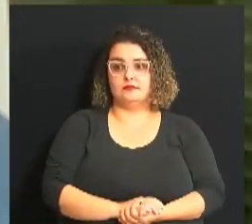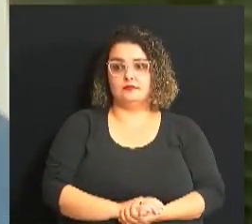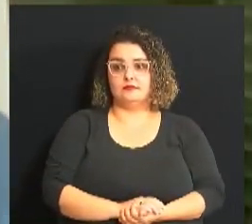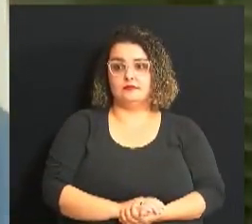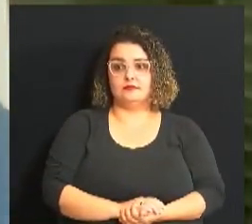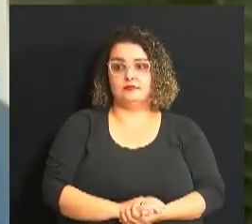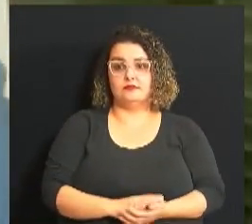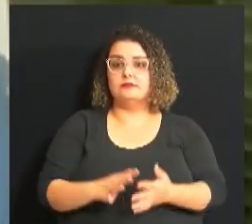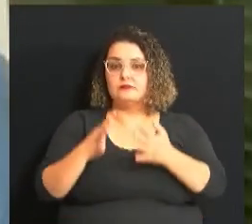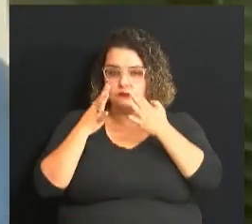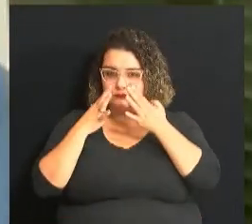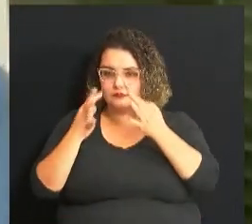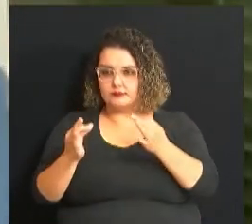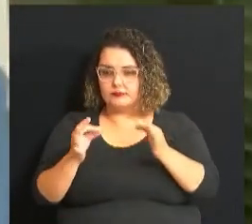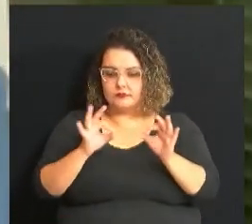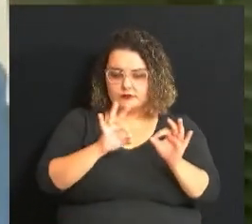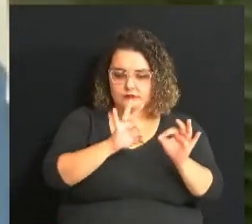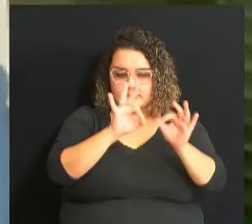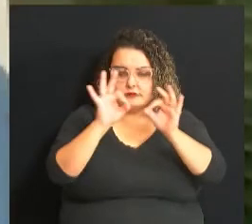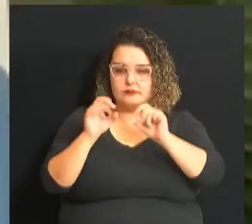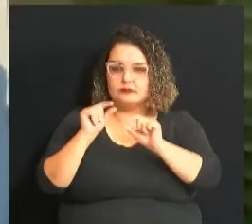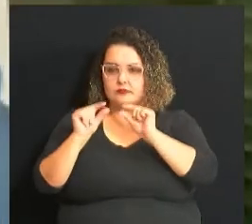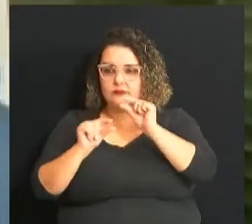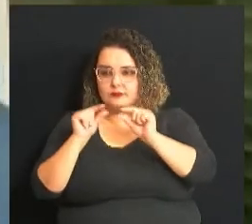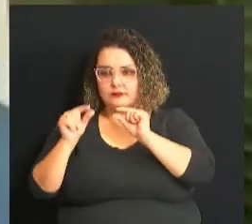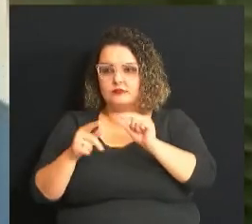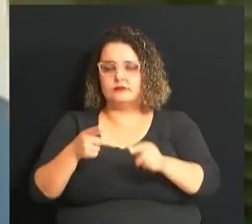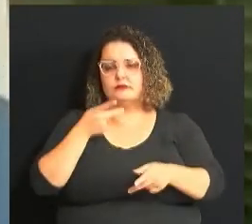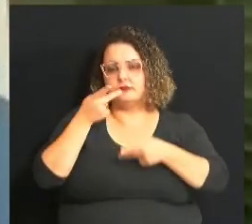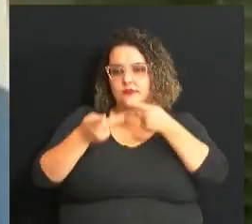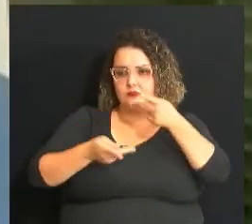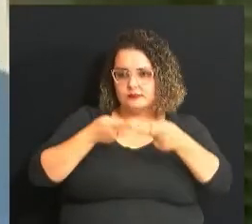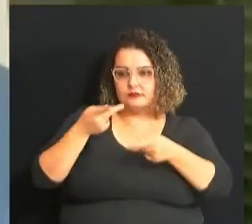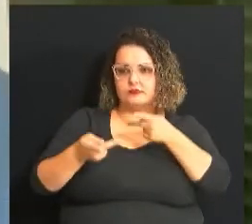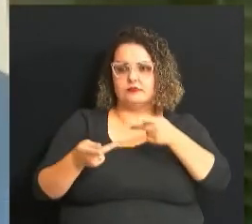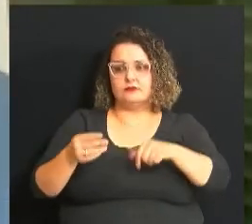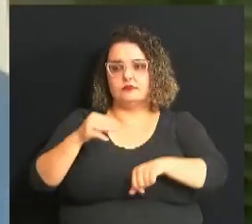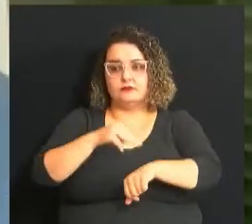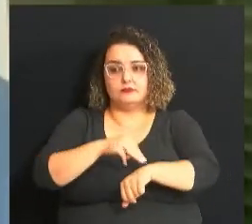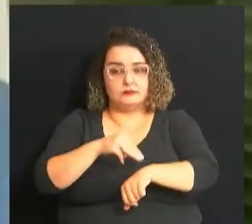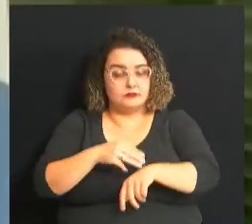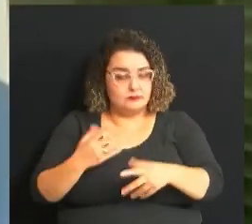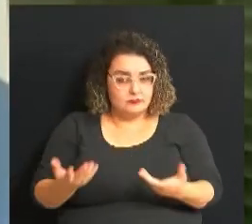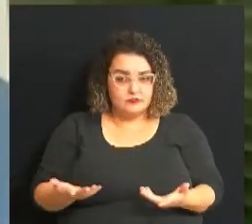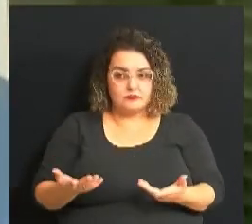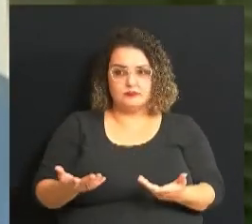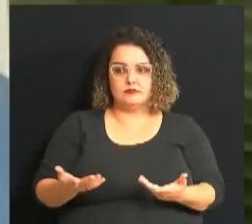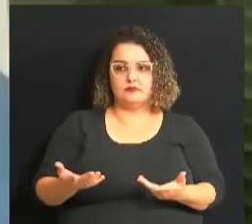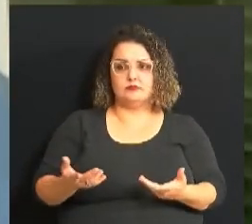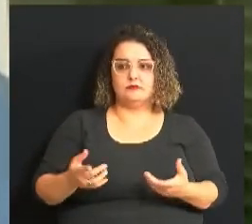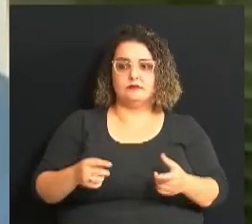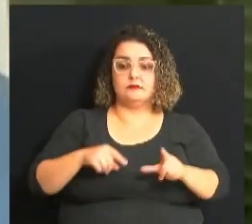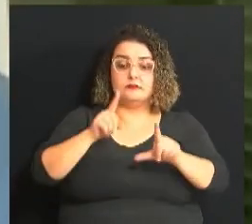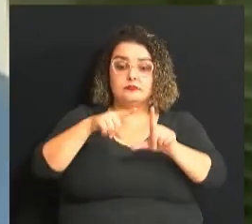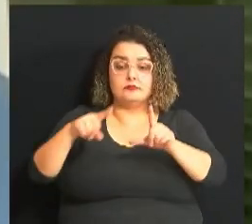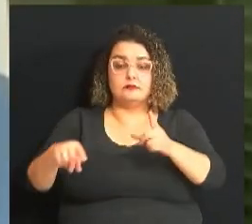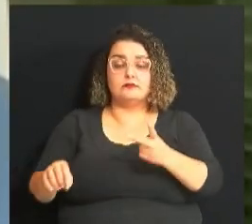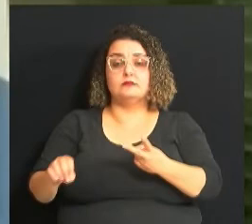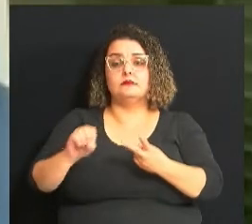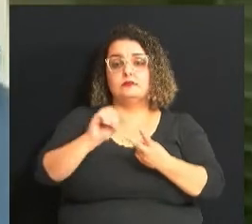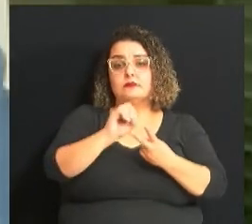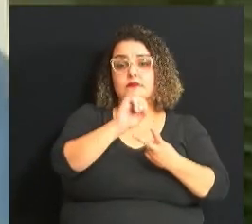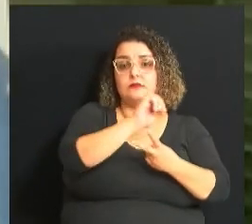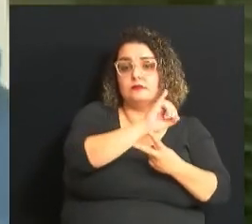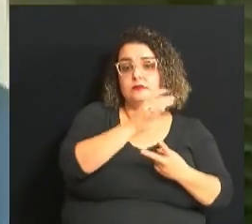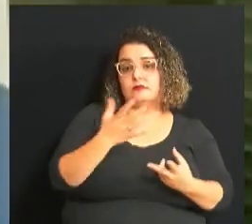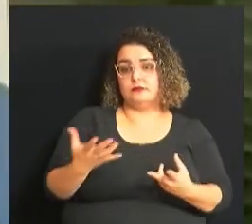um pouquinho o que nós falamos durante esses minutos e procurassem as estatísticas e começassem a ficar um pouco